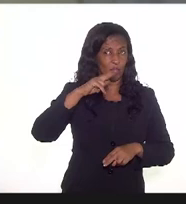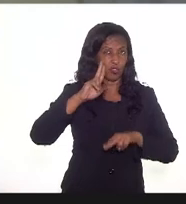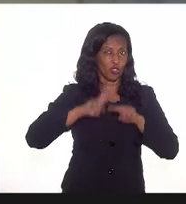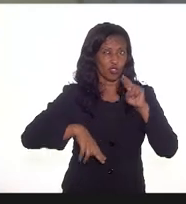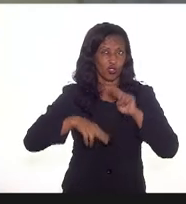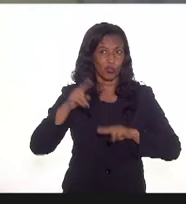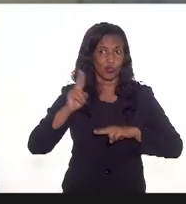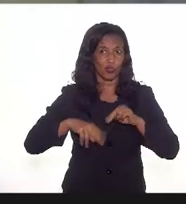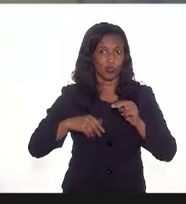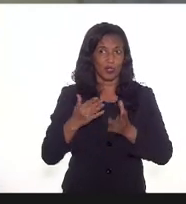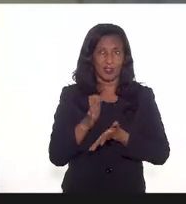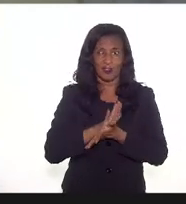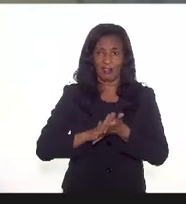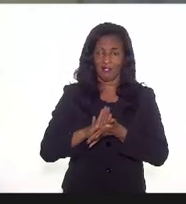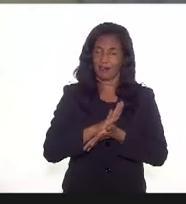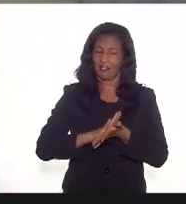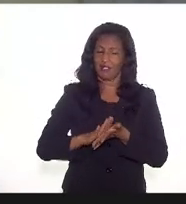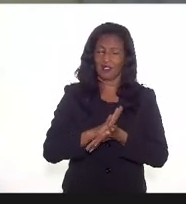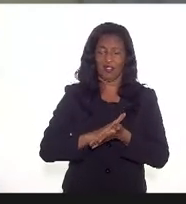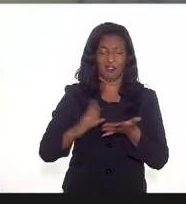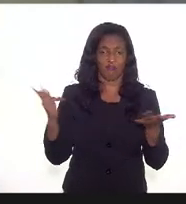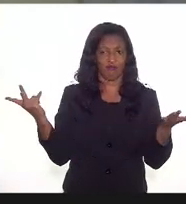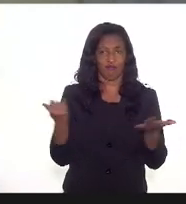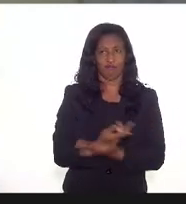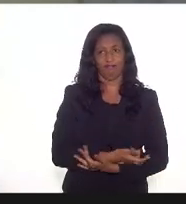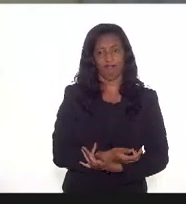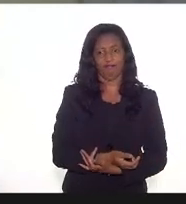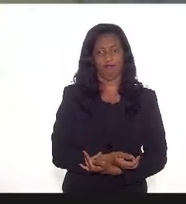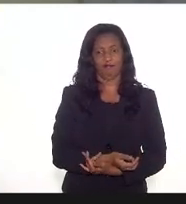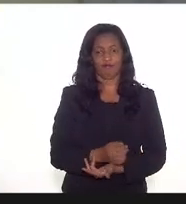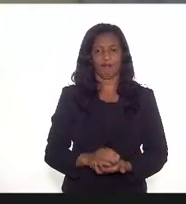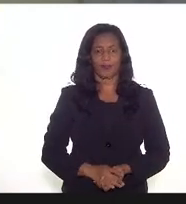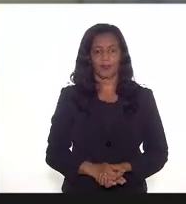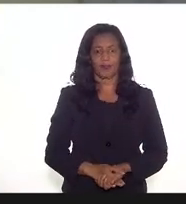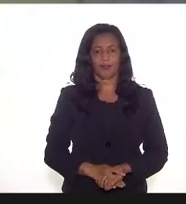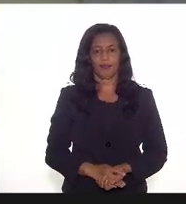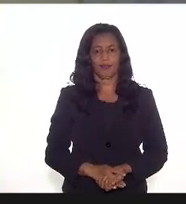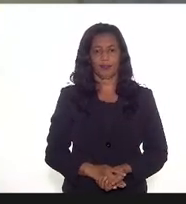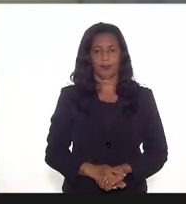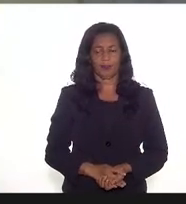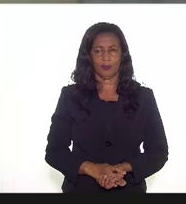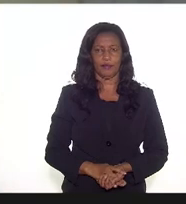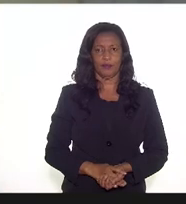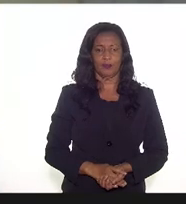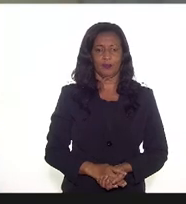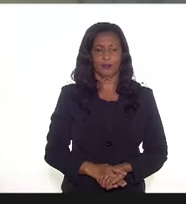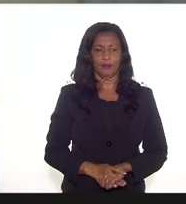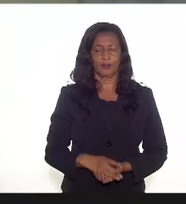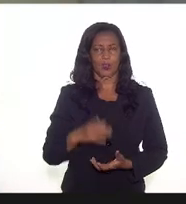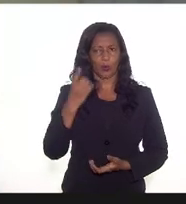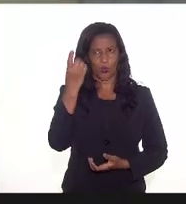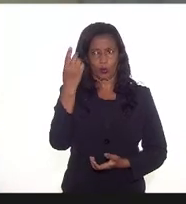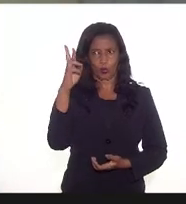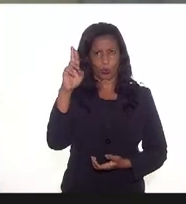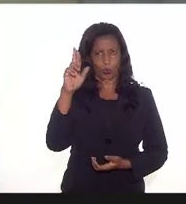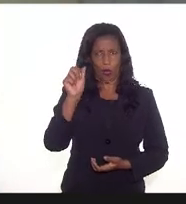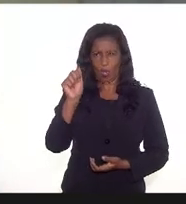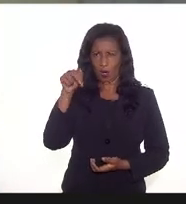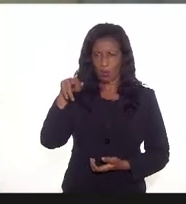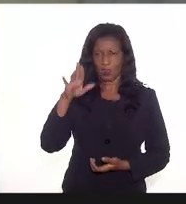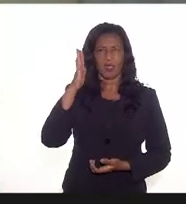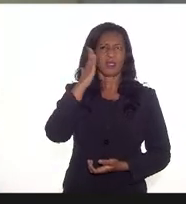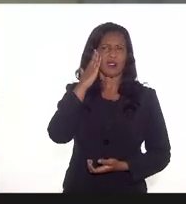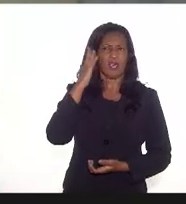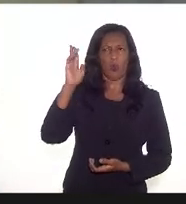junho e nada ainda aconteceu de fato. Eu sei, doutor André, que o senhor não tem responsabilidade